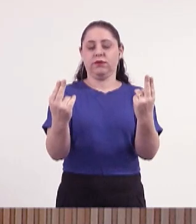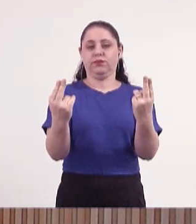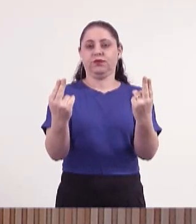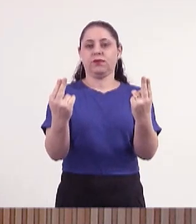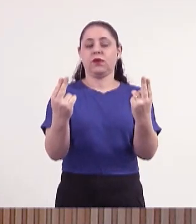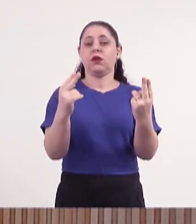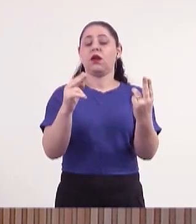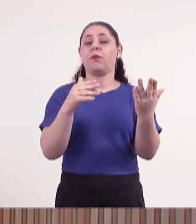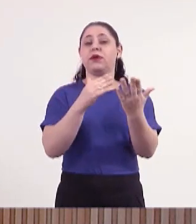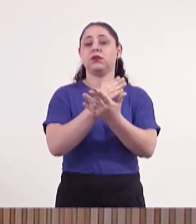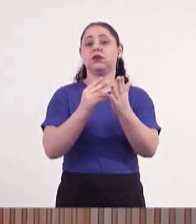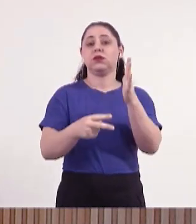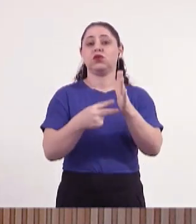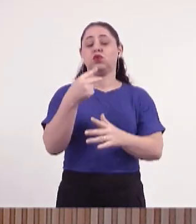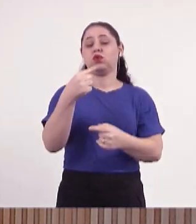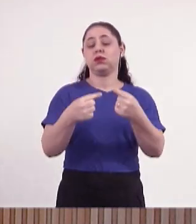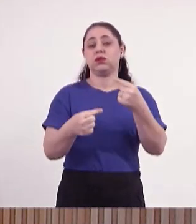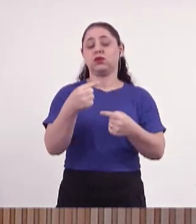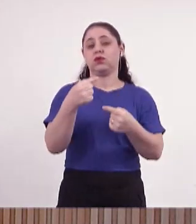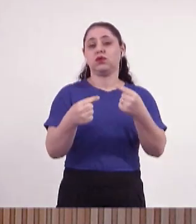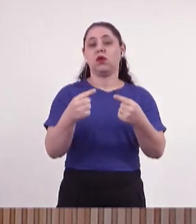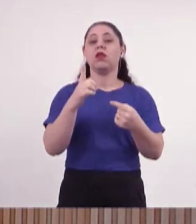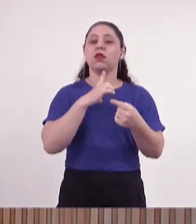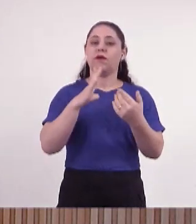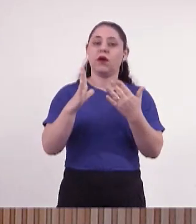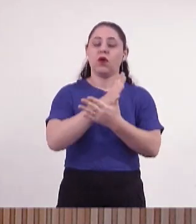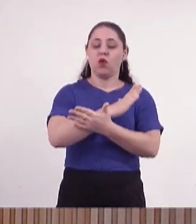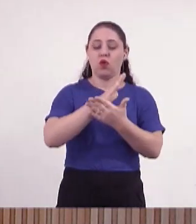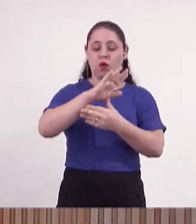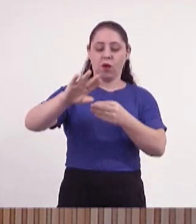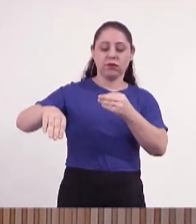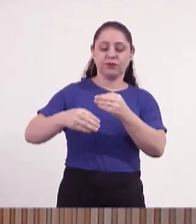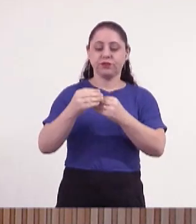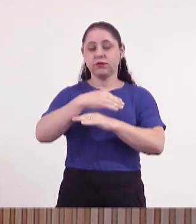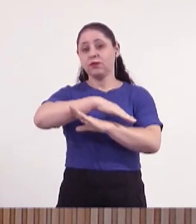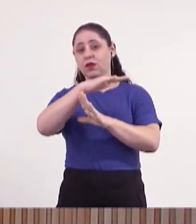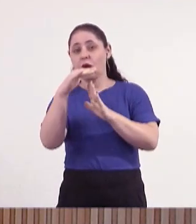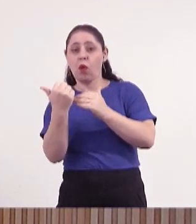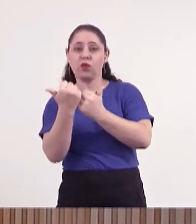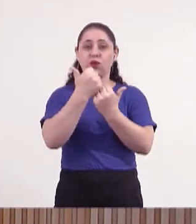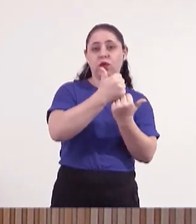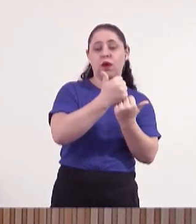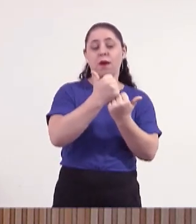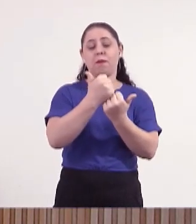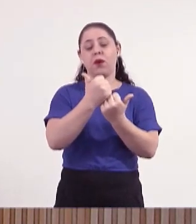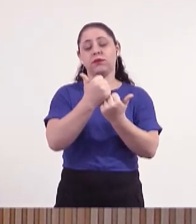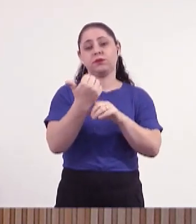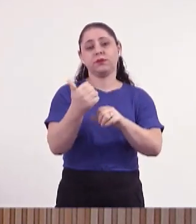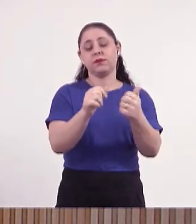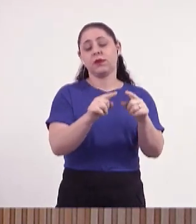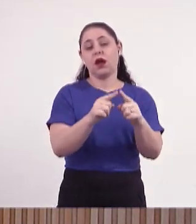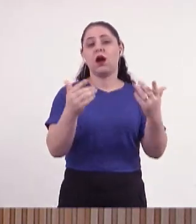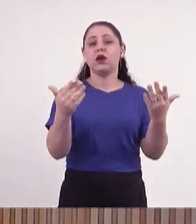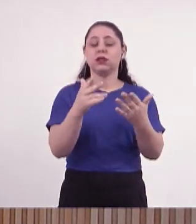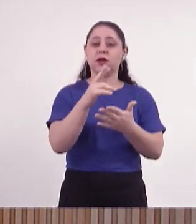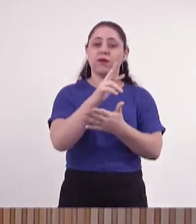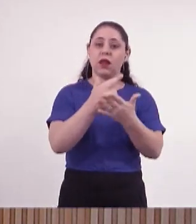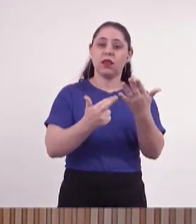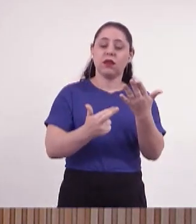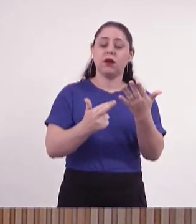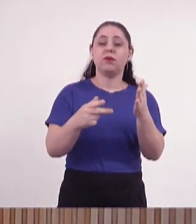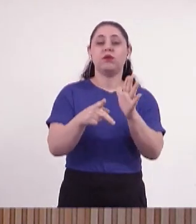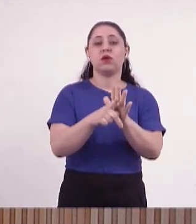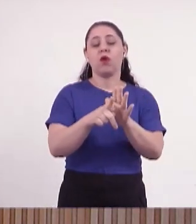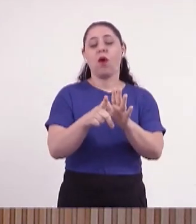Então, matéria hoje aprovada em segunda discussão, teve uma emenda substitutiva integral ao longo de sua tramitação, vai ainda para